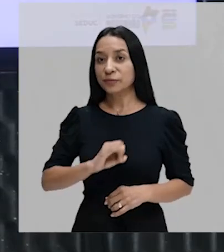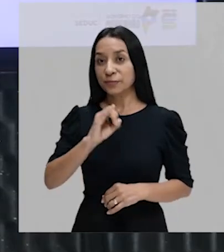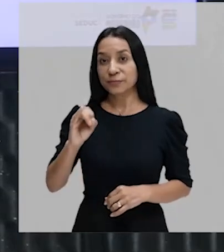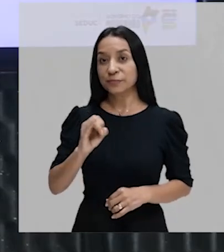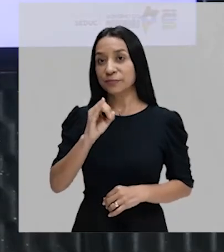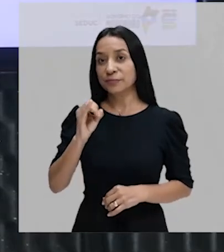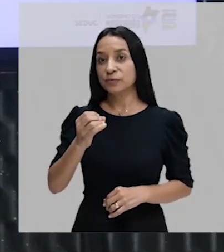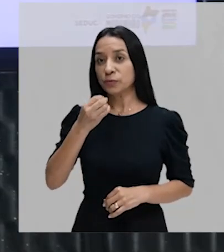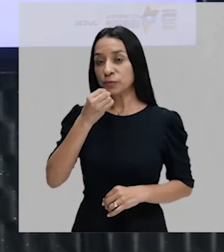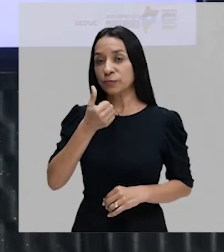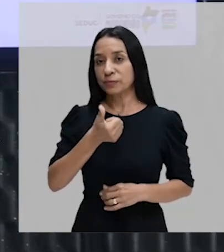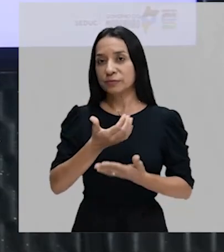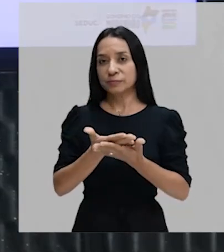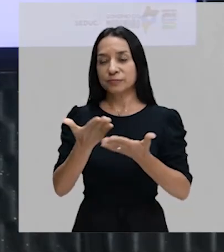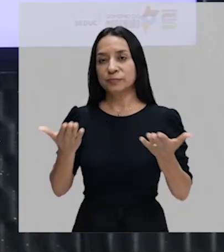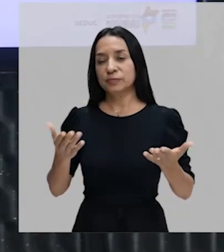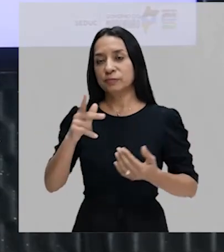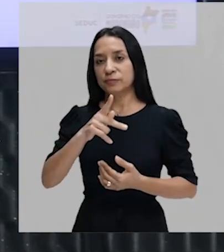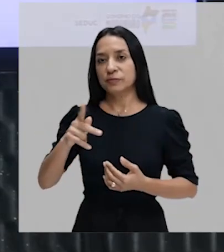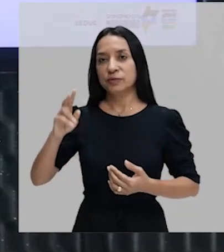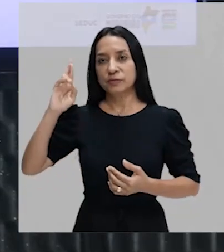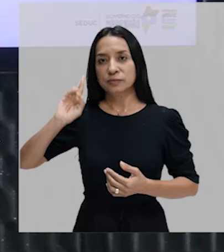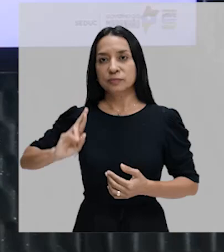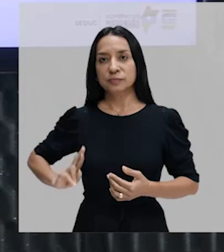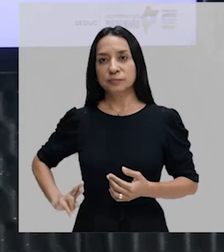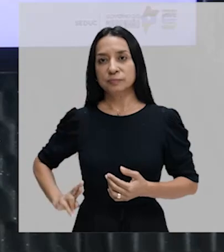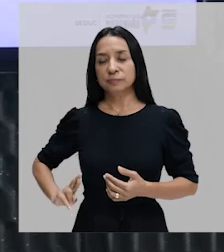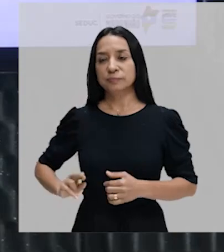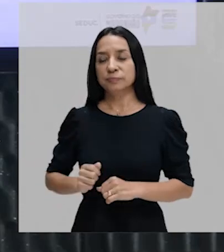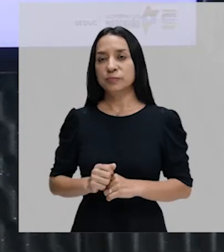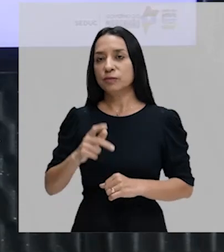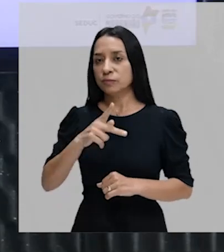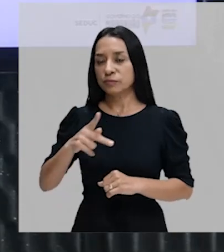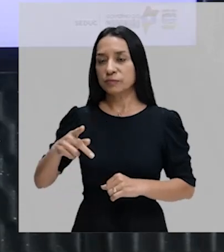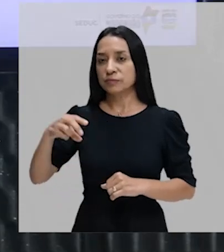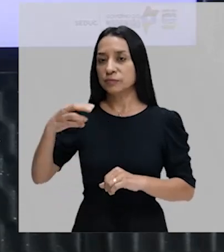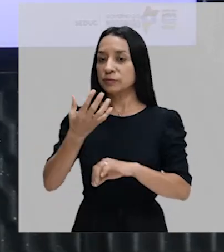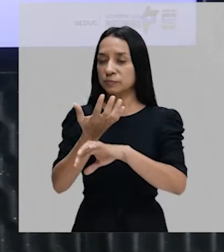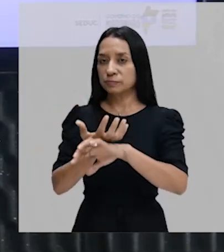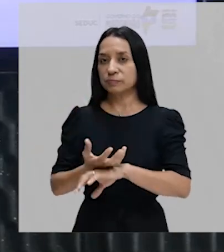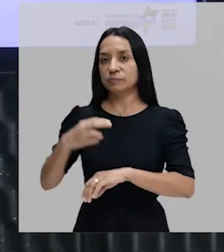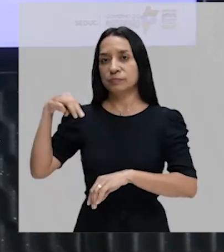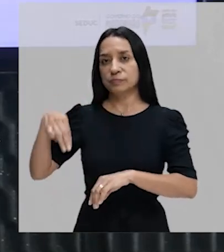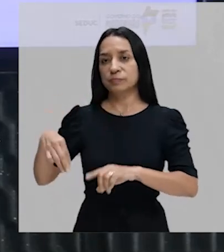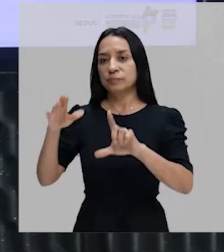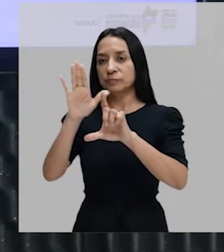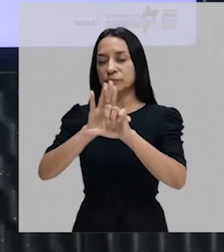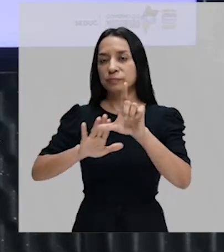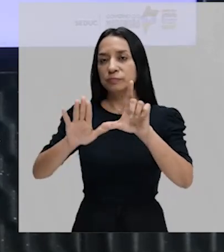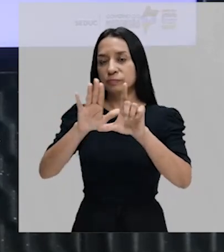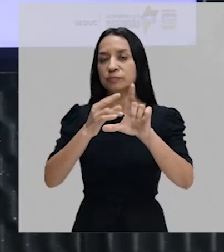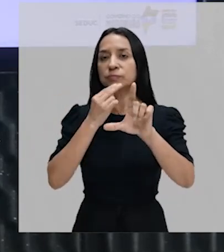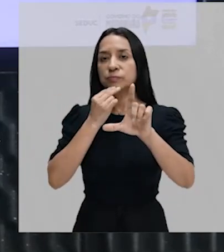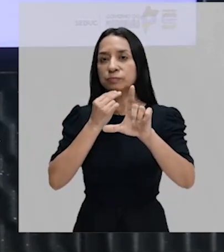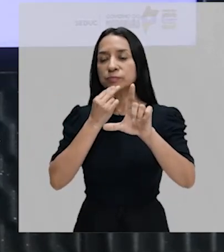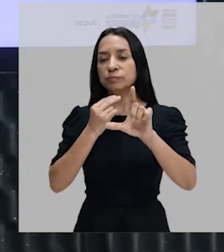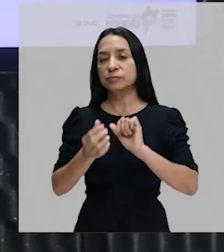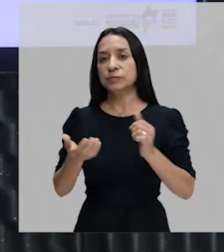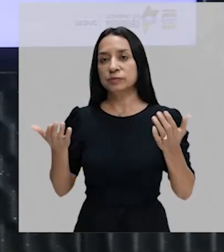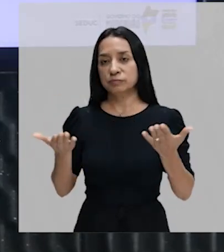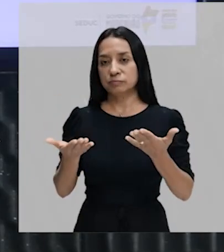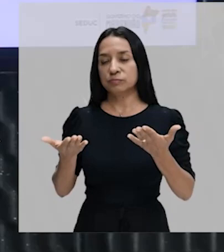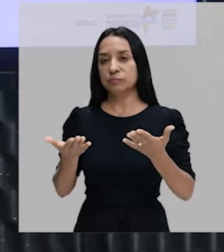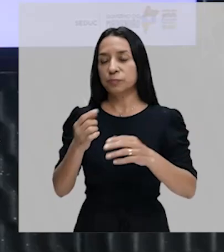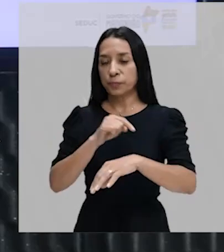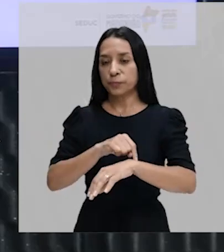aí, meus amores, tudo bem com vocês? Eu sou a professora Renata Fex, estou a professora de matemática da plataforma Gonçalves Dias e, neste